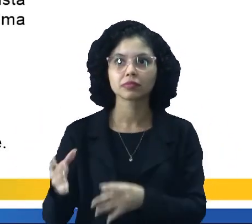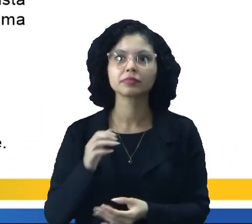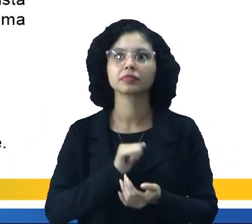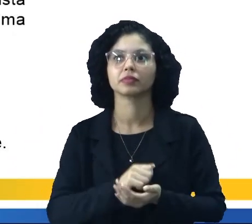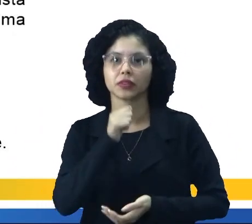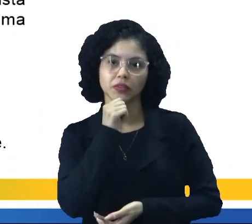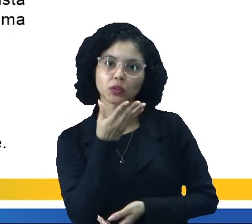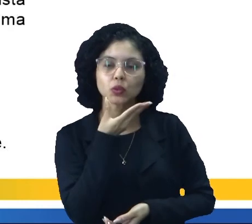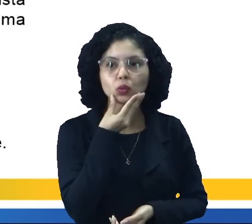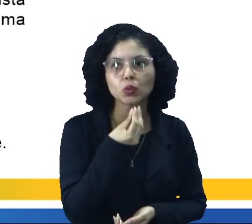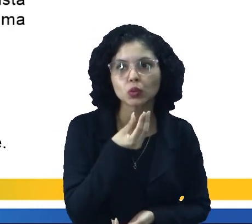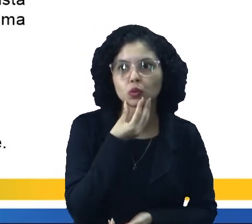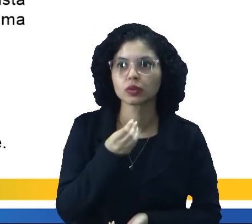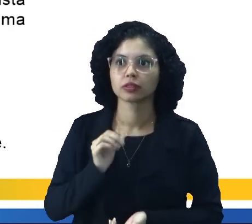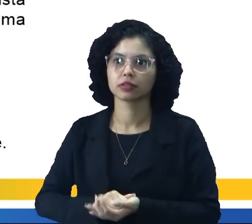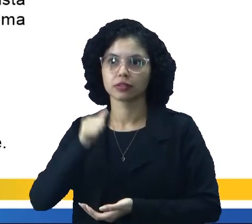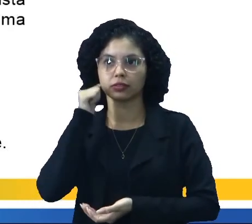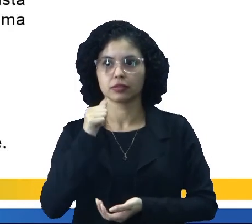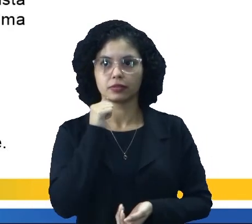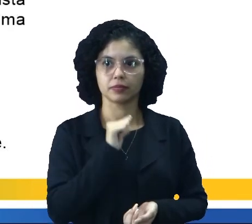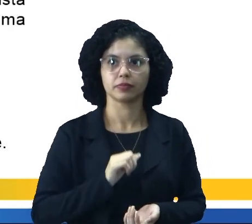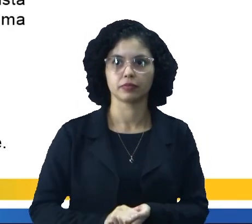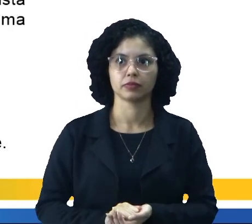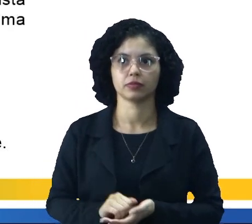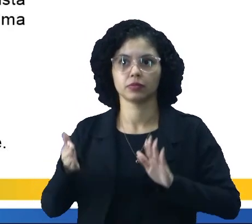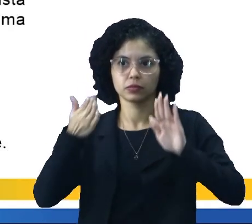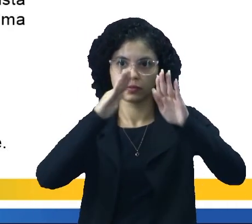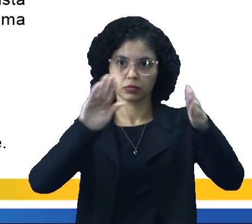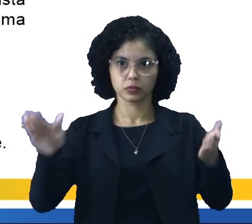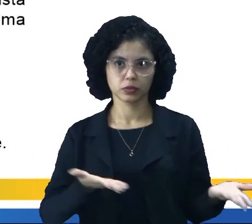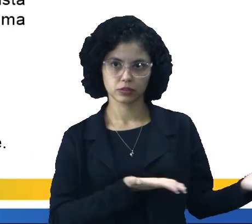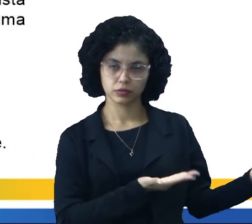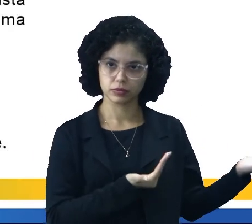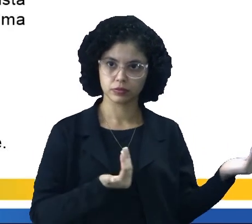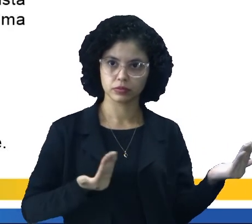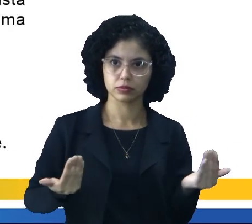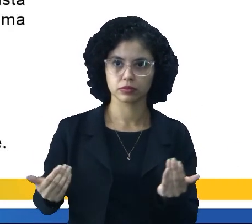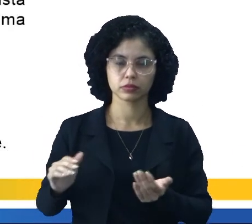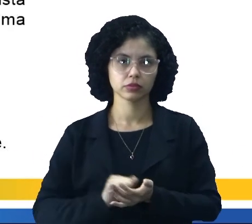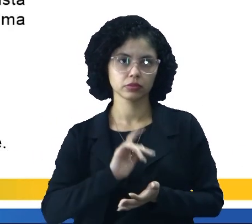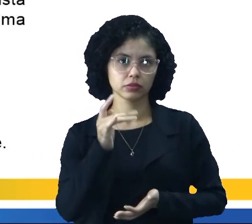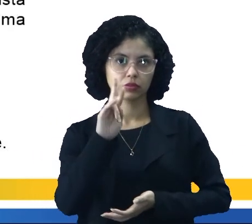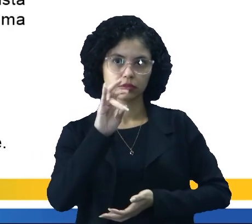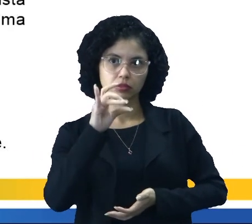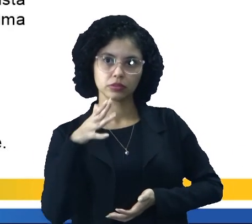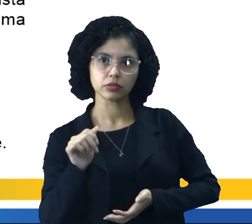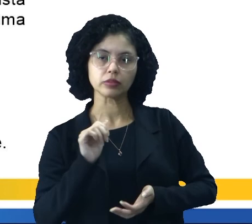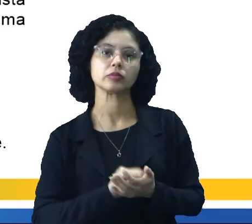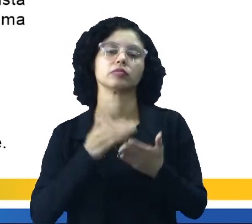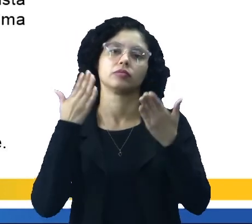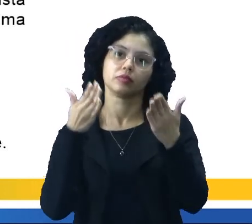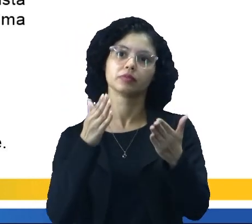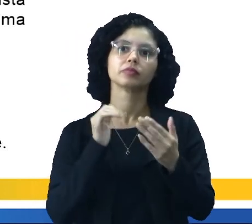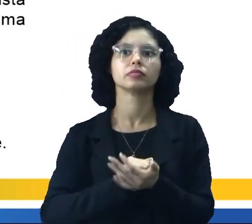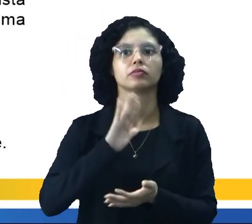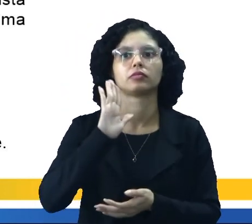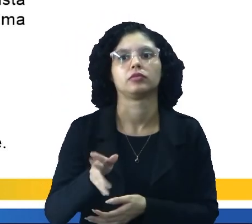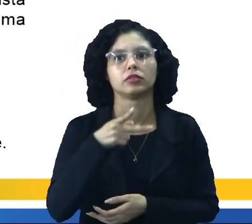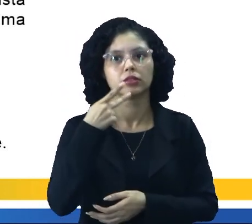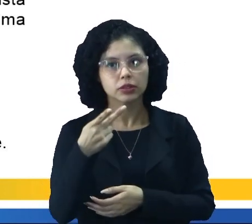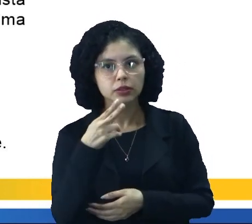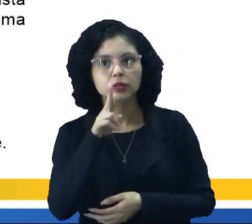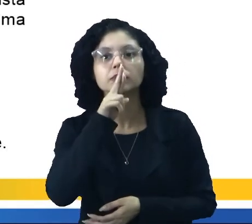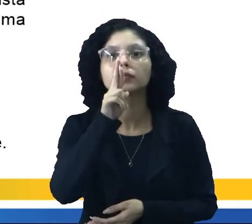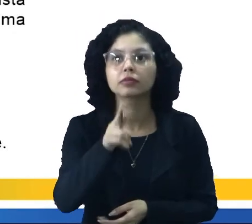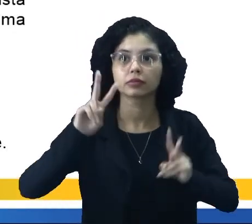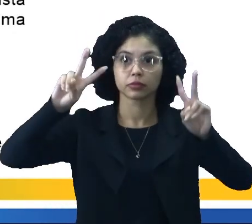mercado afetivo masculino. As mulheres da Em Forma são jovens e heterossexuais. Então aqui já deu,